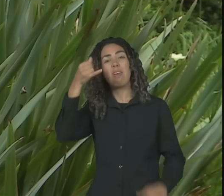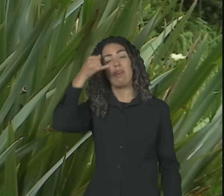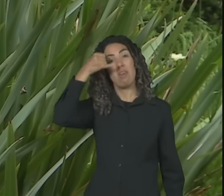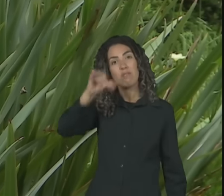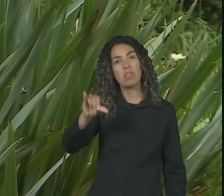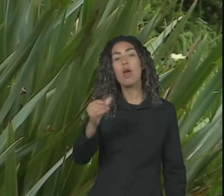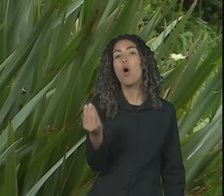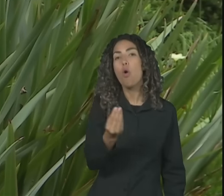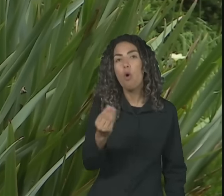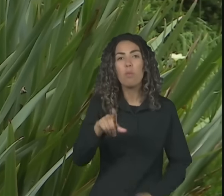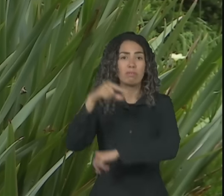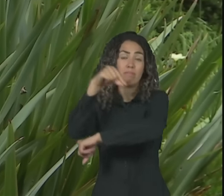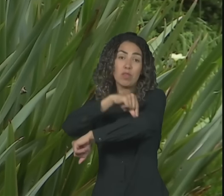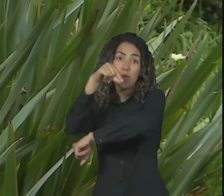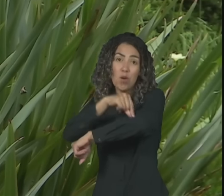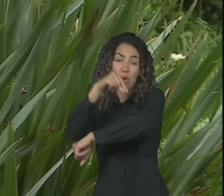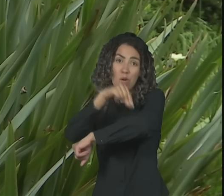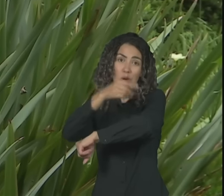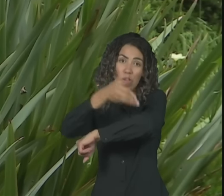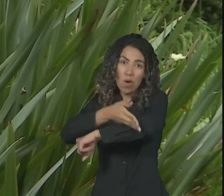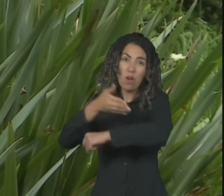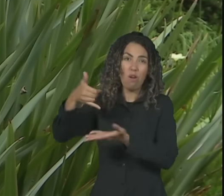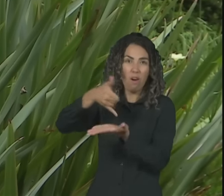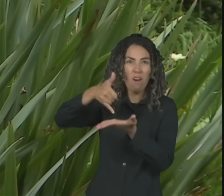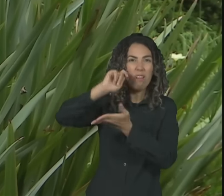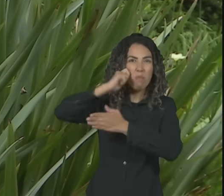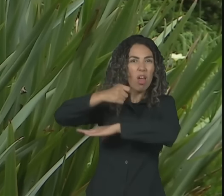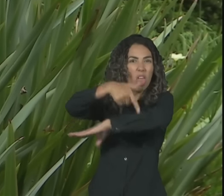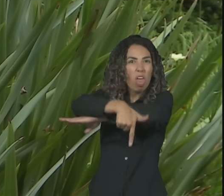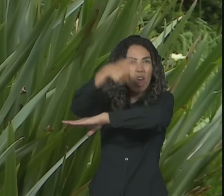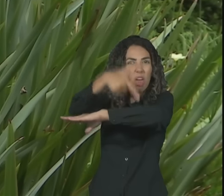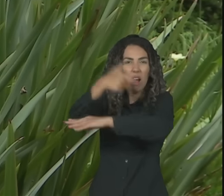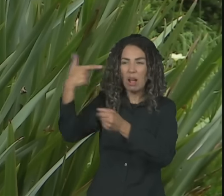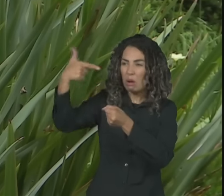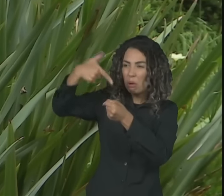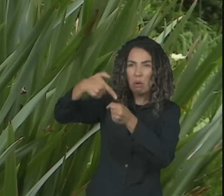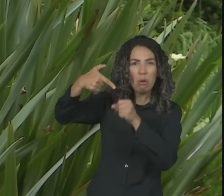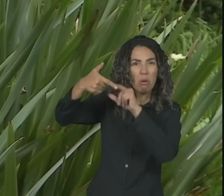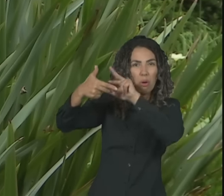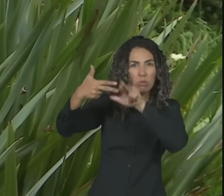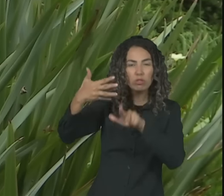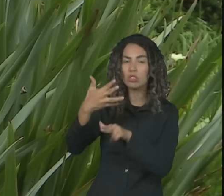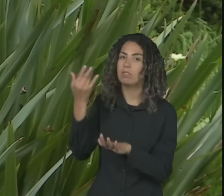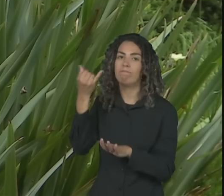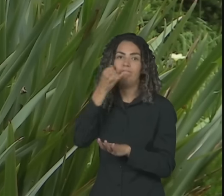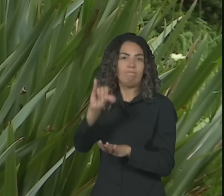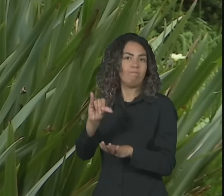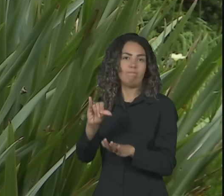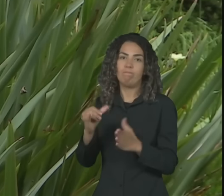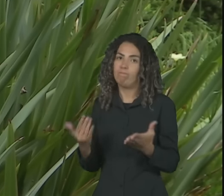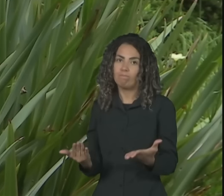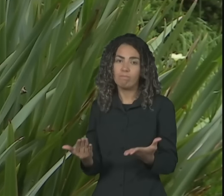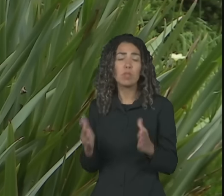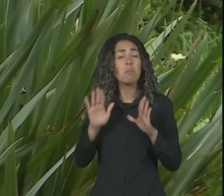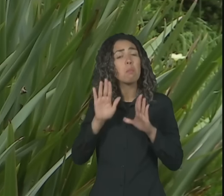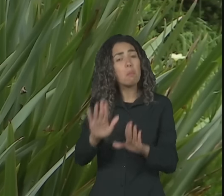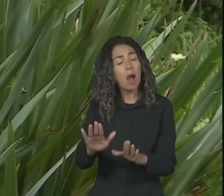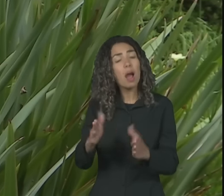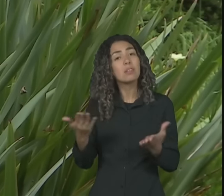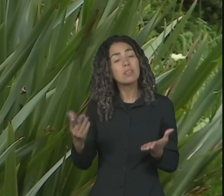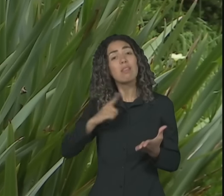o petróleo. Mas há contradições. O próprio governo autorizou a realização de pesquisas que